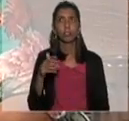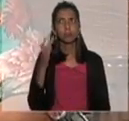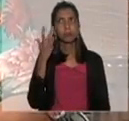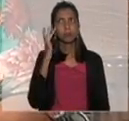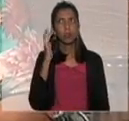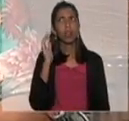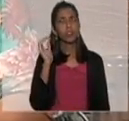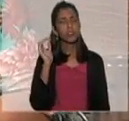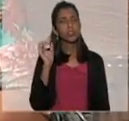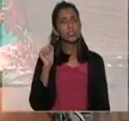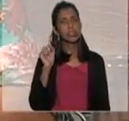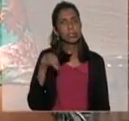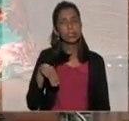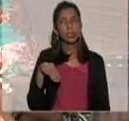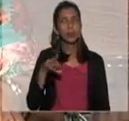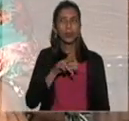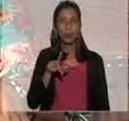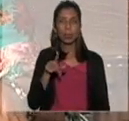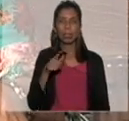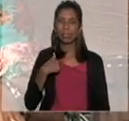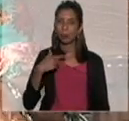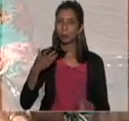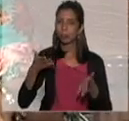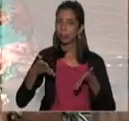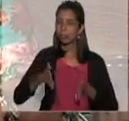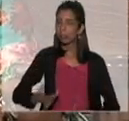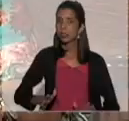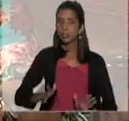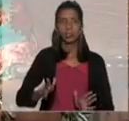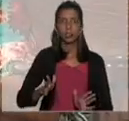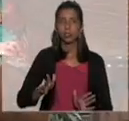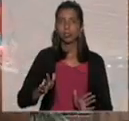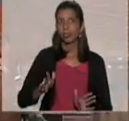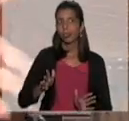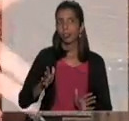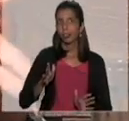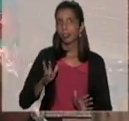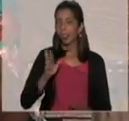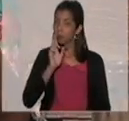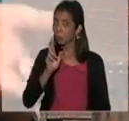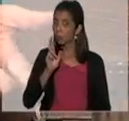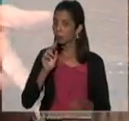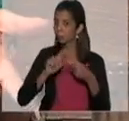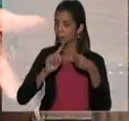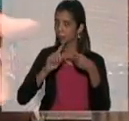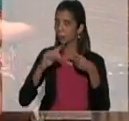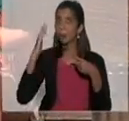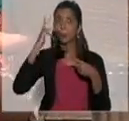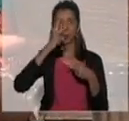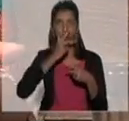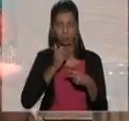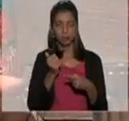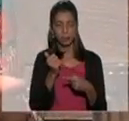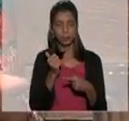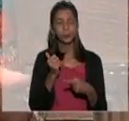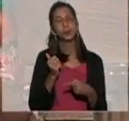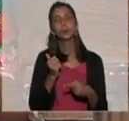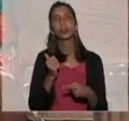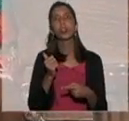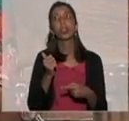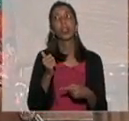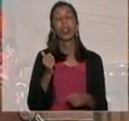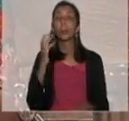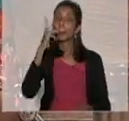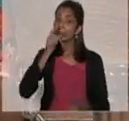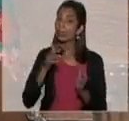acho que sim mas não pelo fato de ter nascido e vou responder sobre beleza a belza me